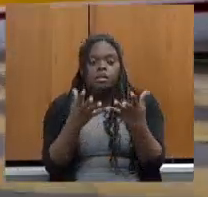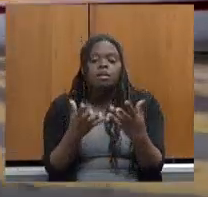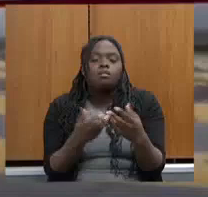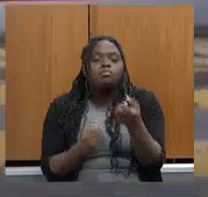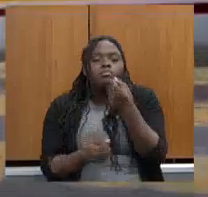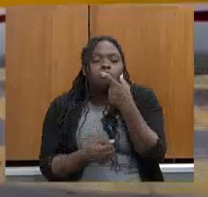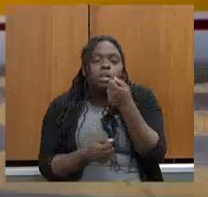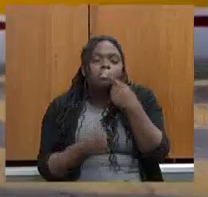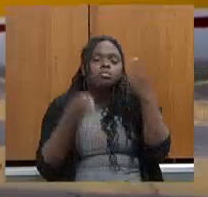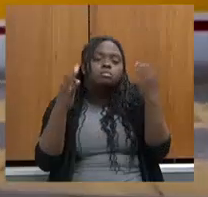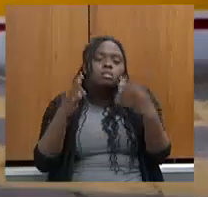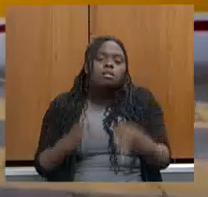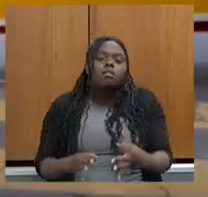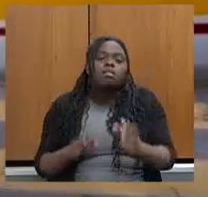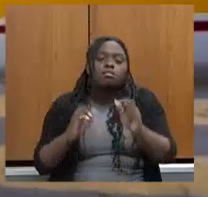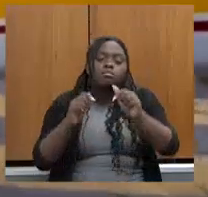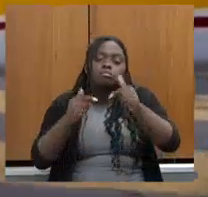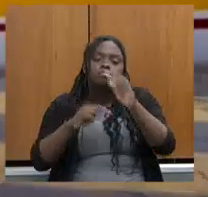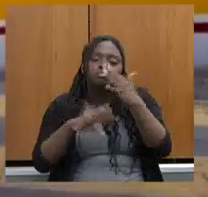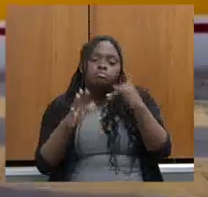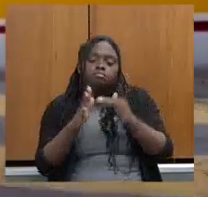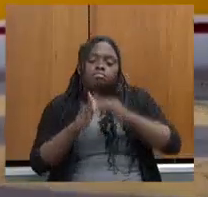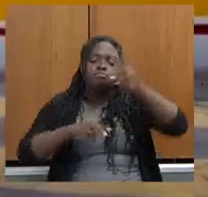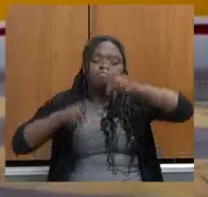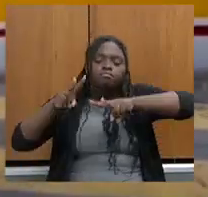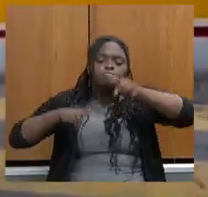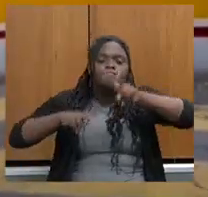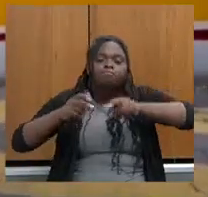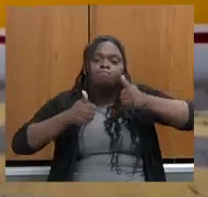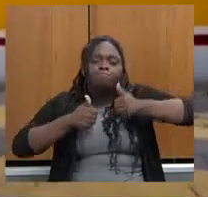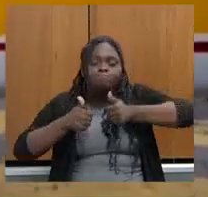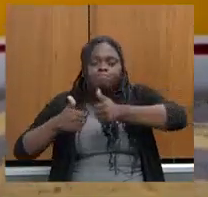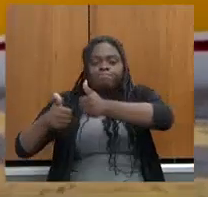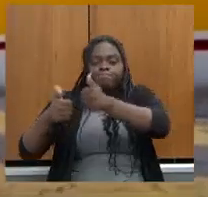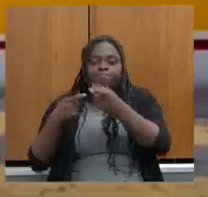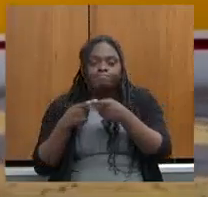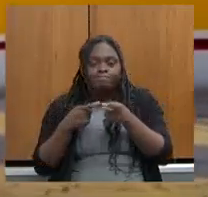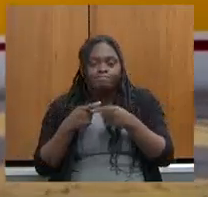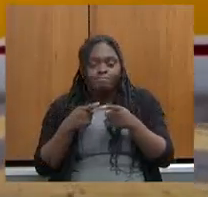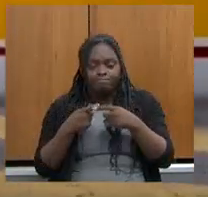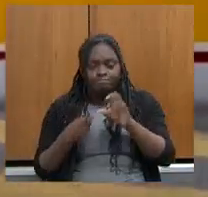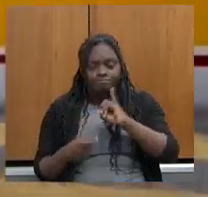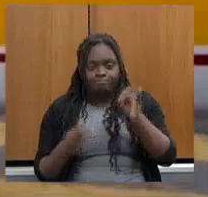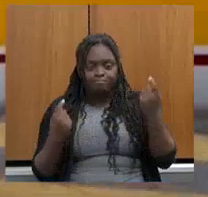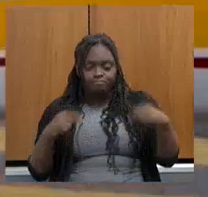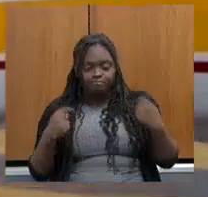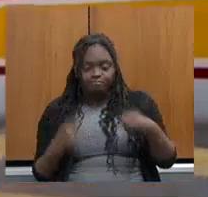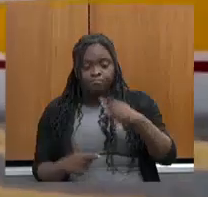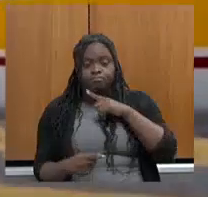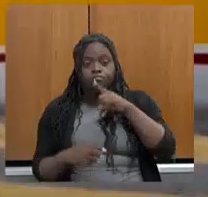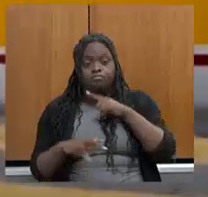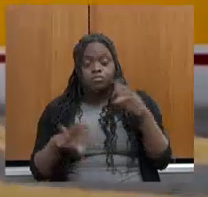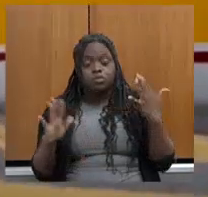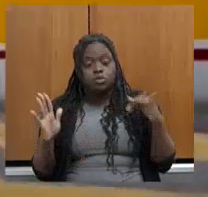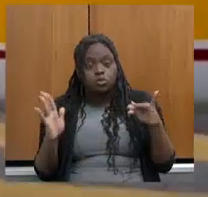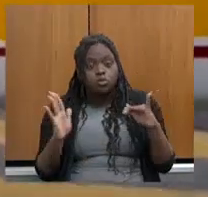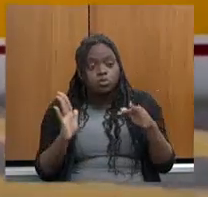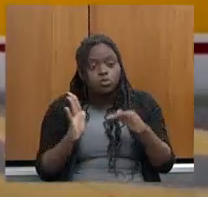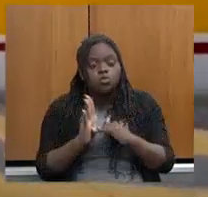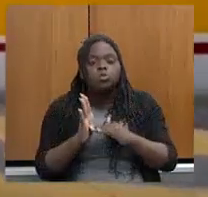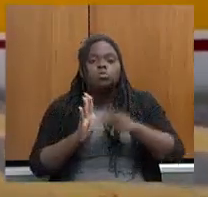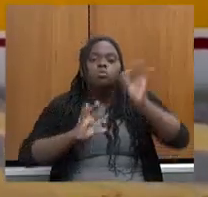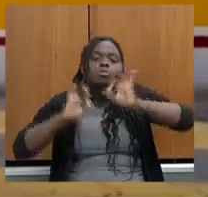né feito toda o acompanhamento médico específico em caso de necessidade temos todos todo